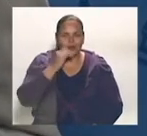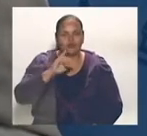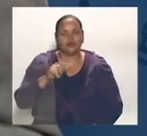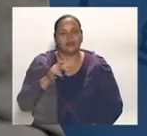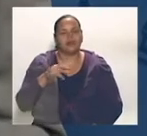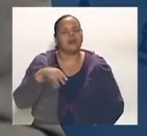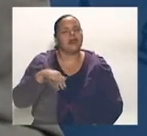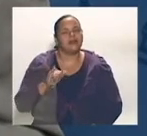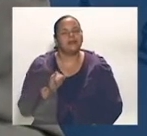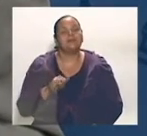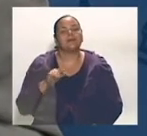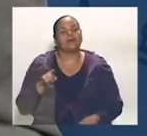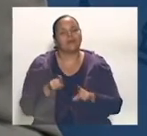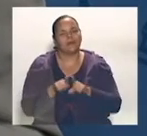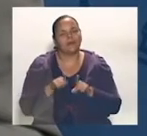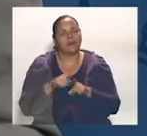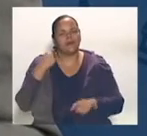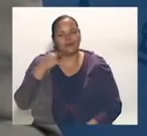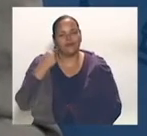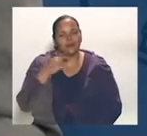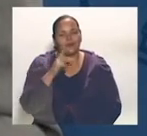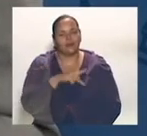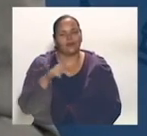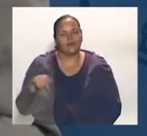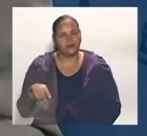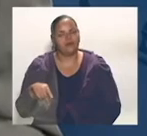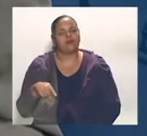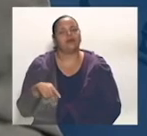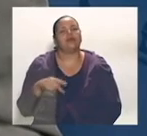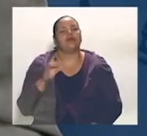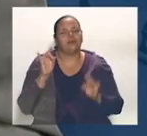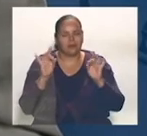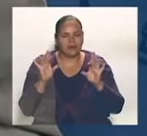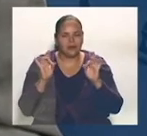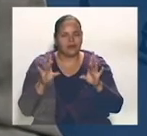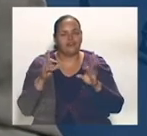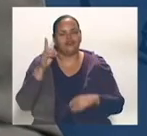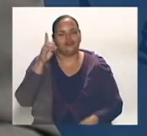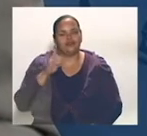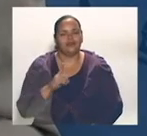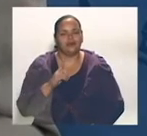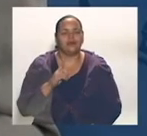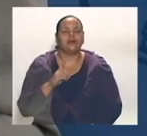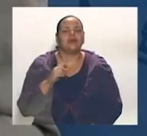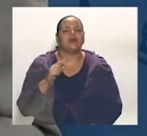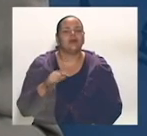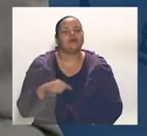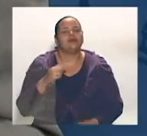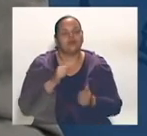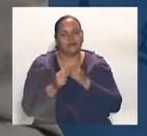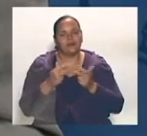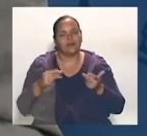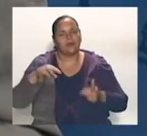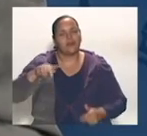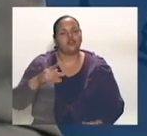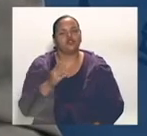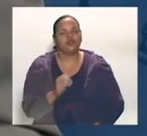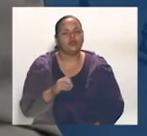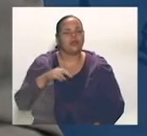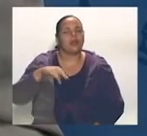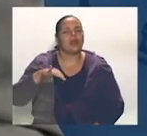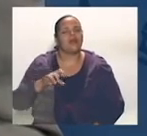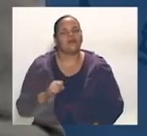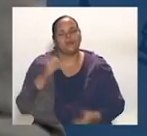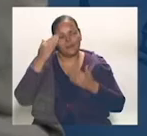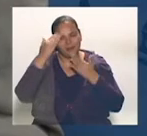obrigatório através da Agência Mundial de Controle de Doping. Nós estamos chegando ao final do Arena Esportiva e nós contamos com as presenças do deputado